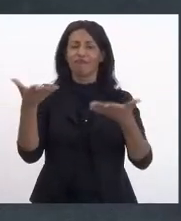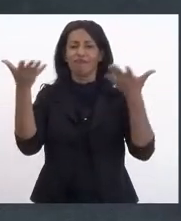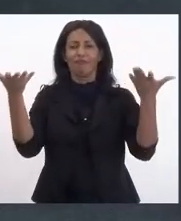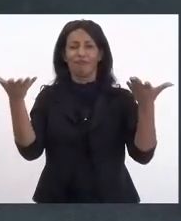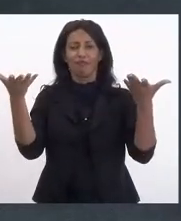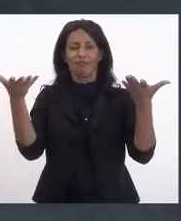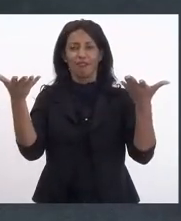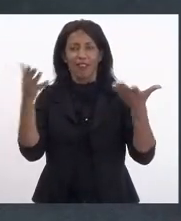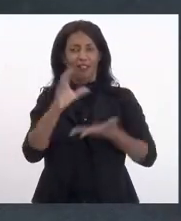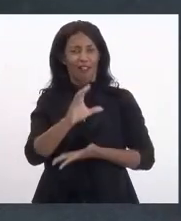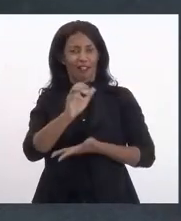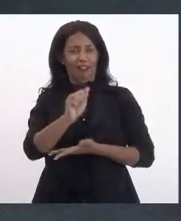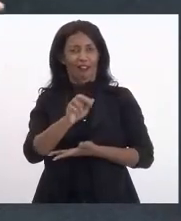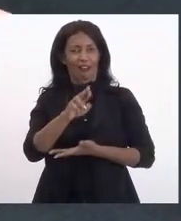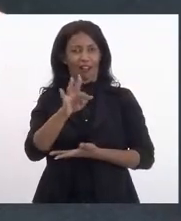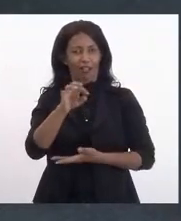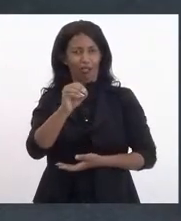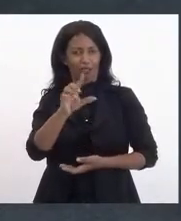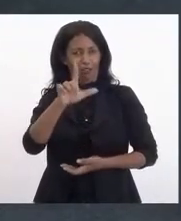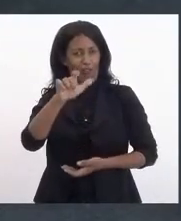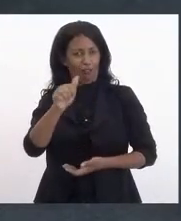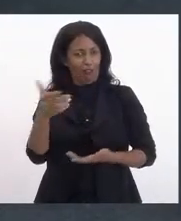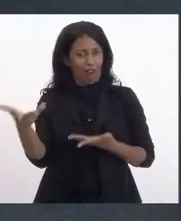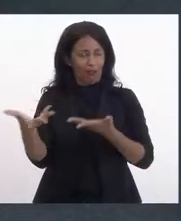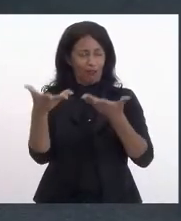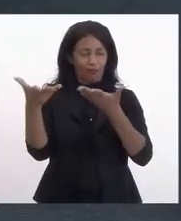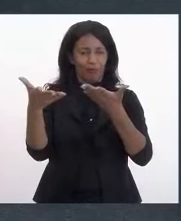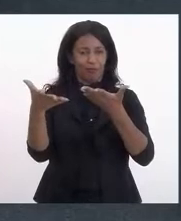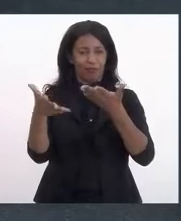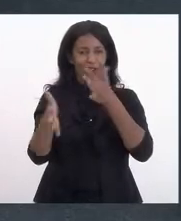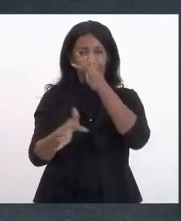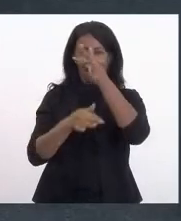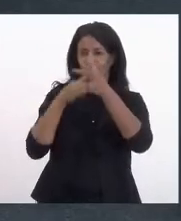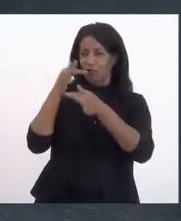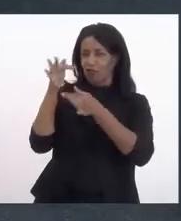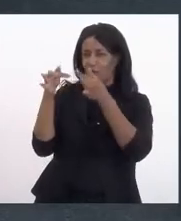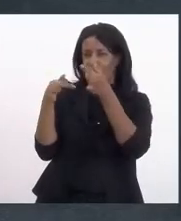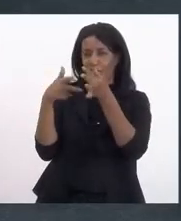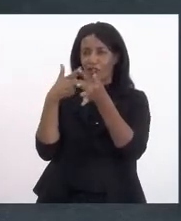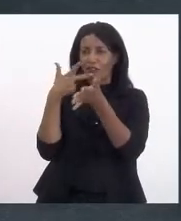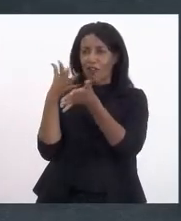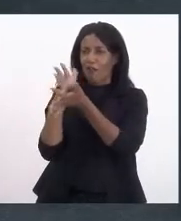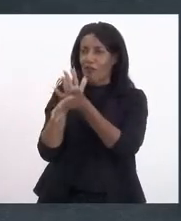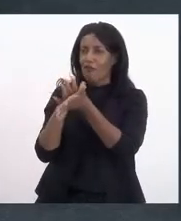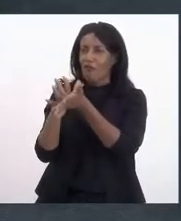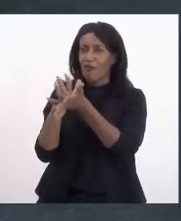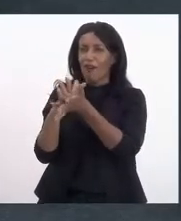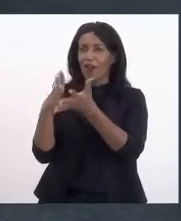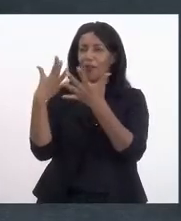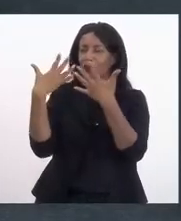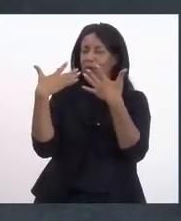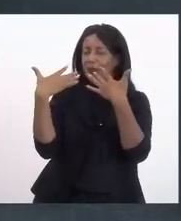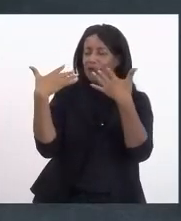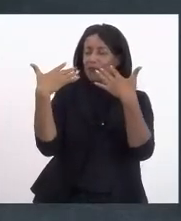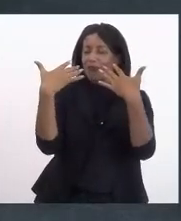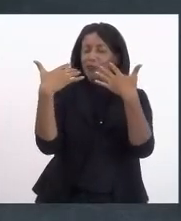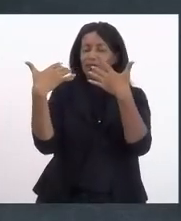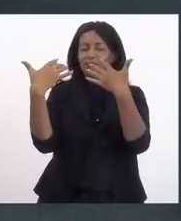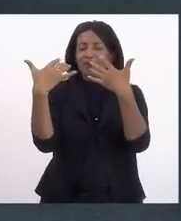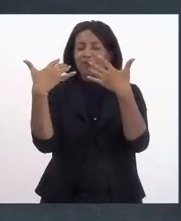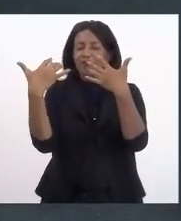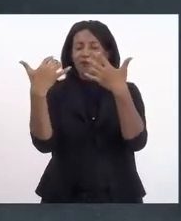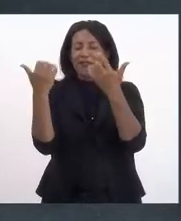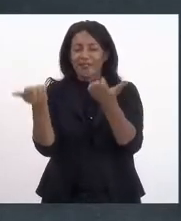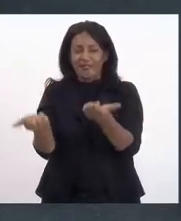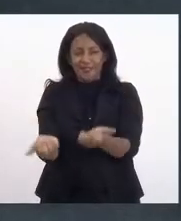nosso querido Cartola, que as rosas não falam, mas exalam o perfume que nasce